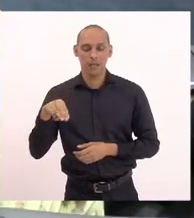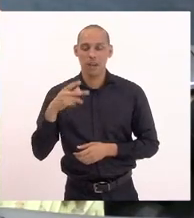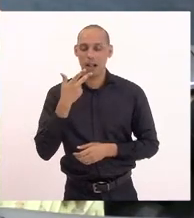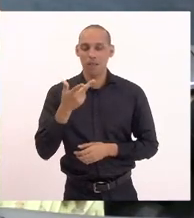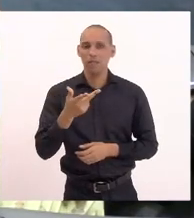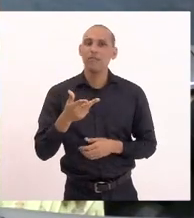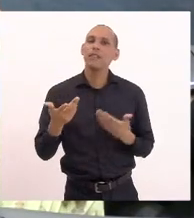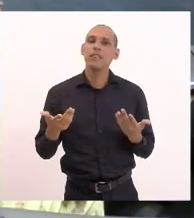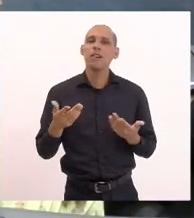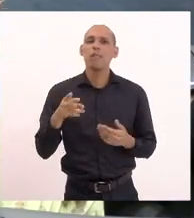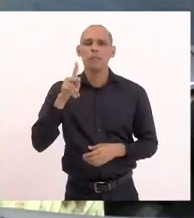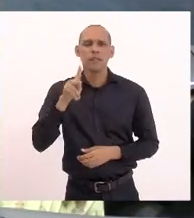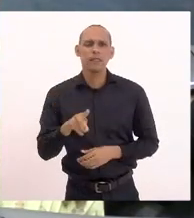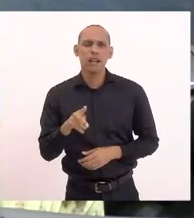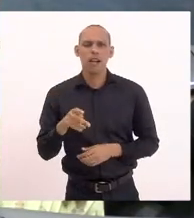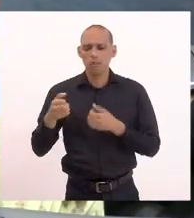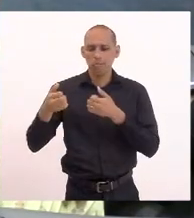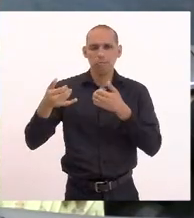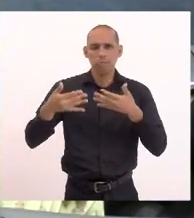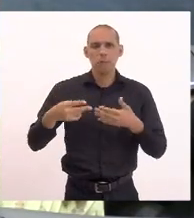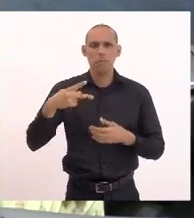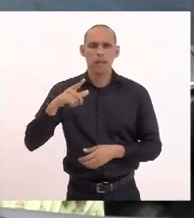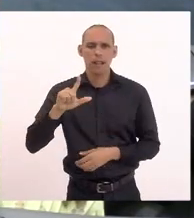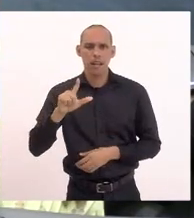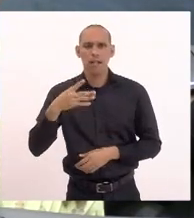Senhor presidente, o parecer ao PL